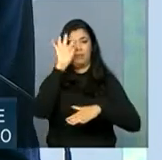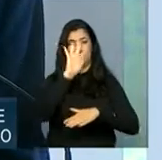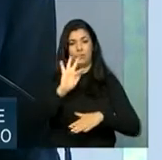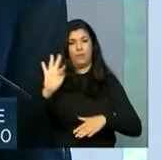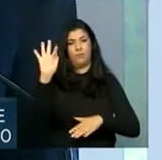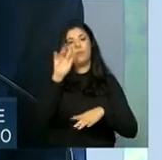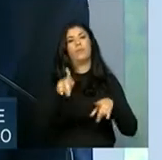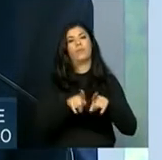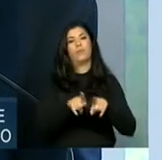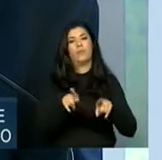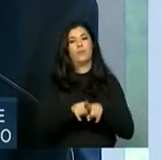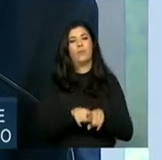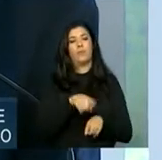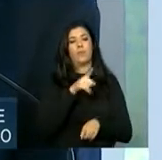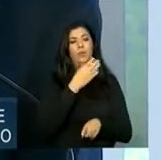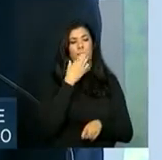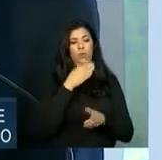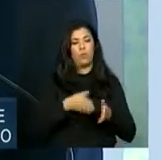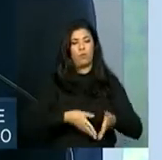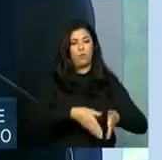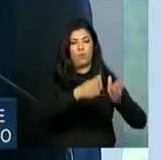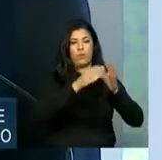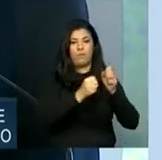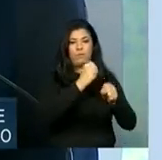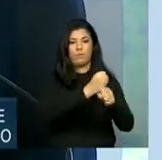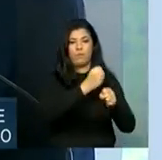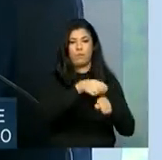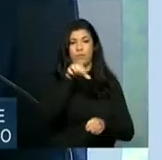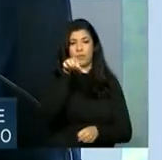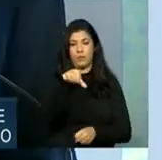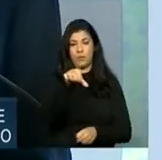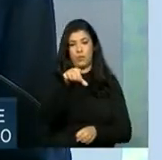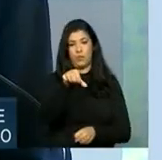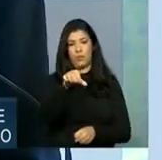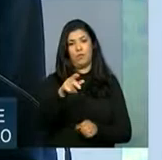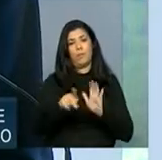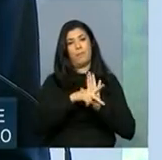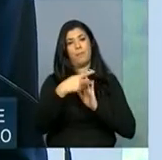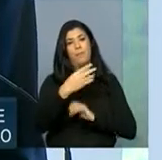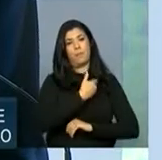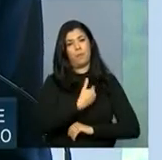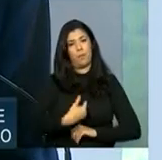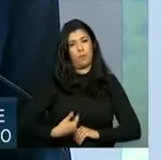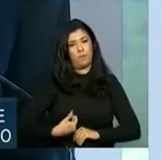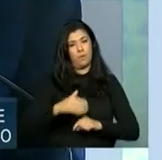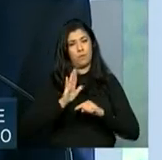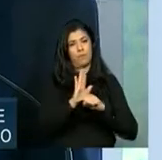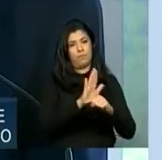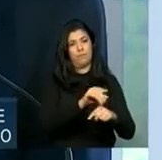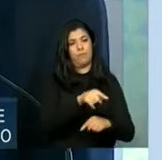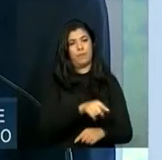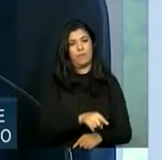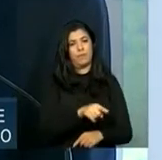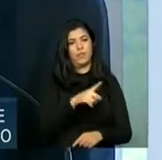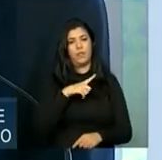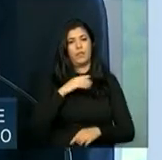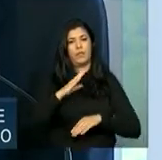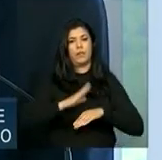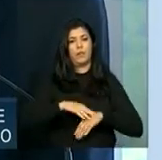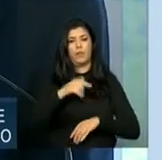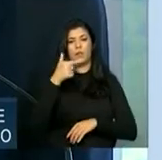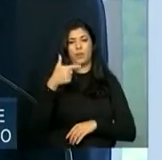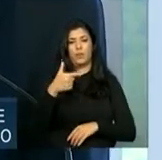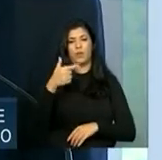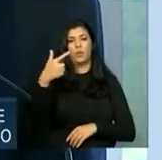recurso da linha 9 é do orçamento Geral da União então extremamente importante temos mais